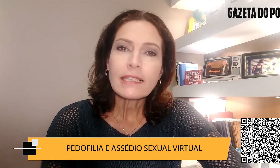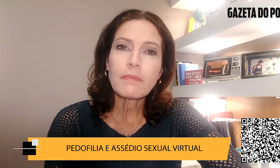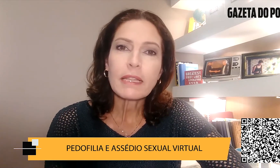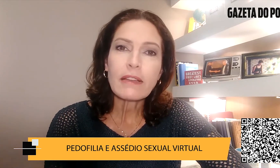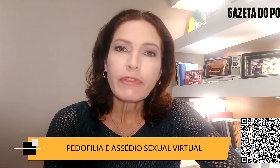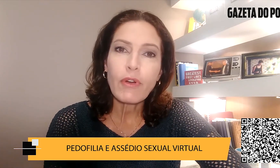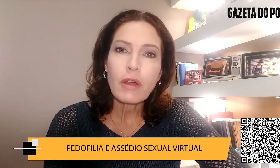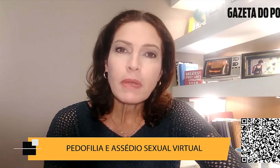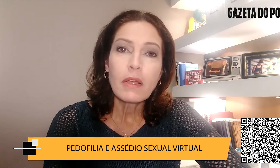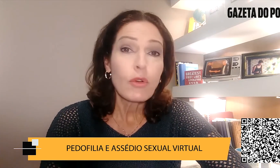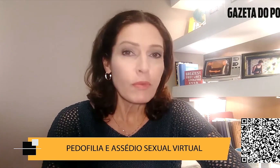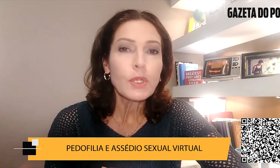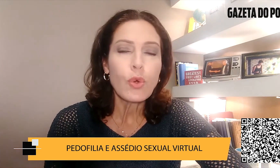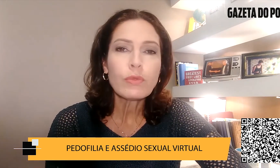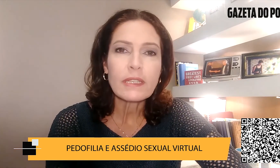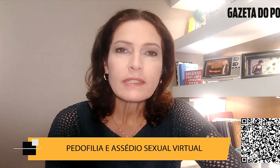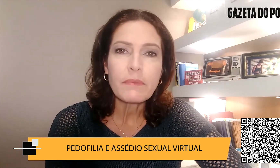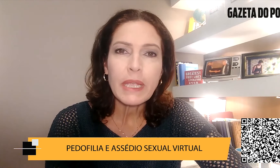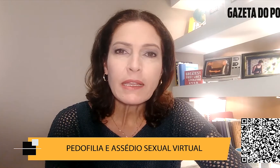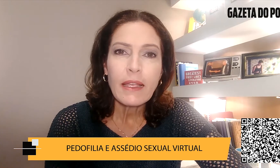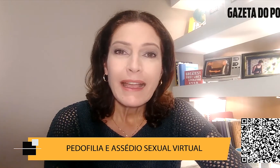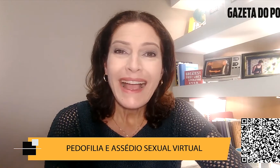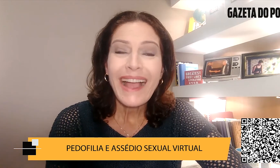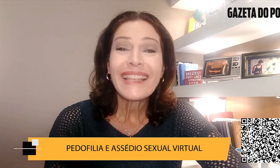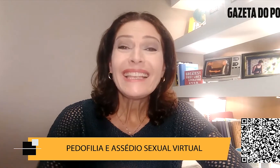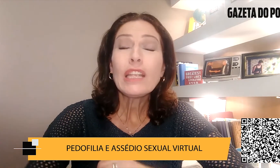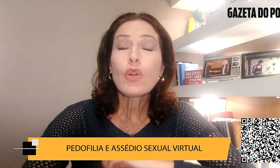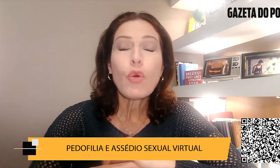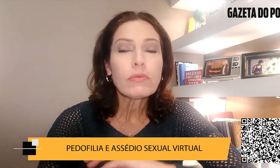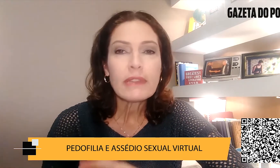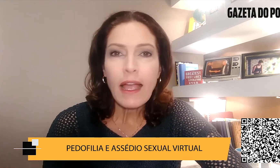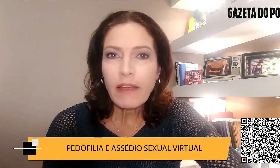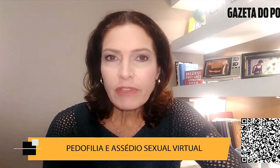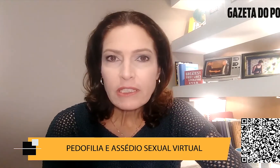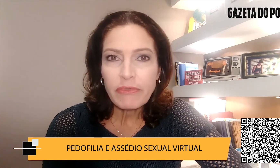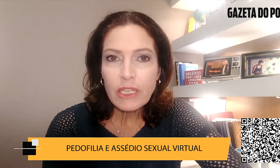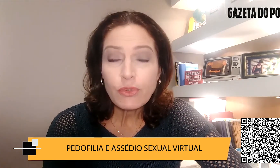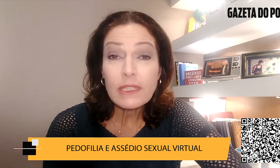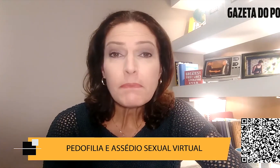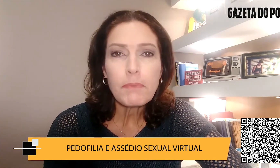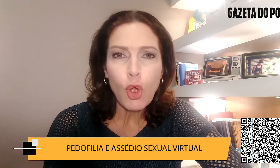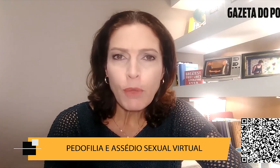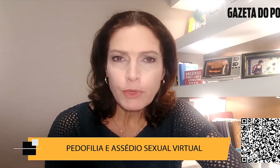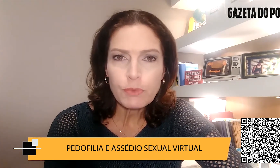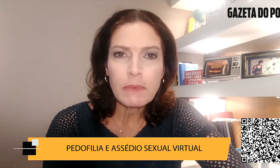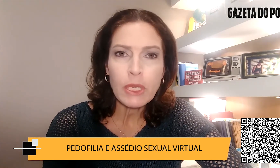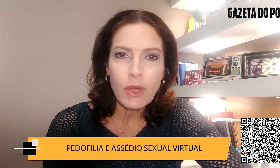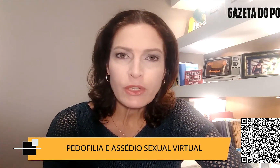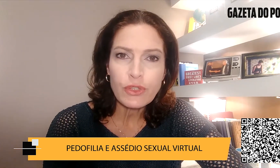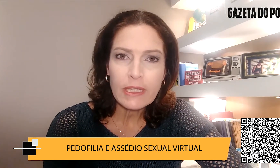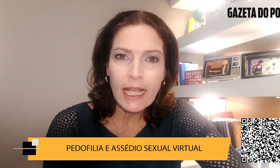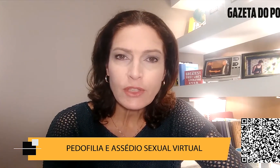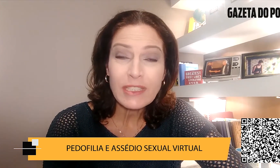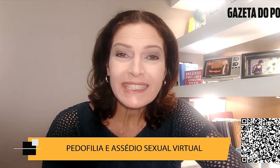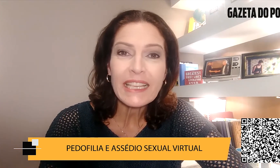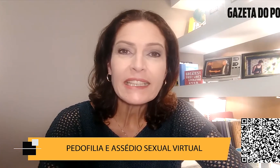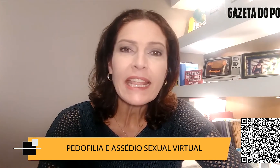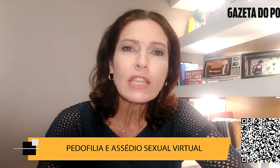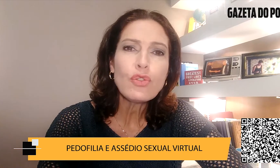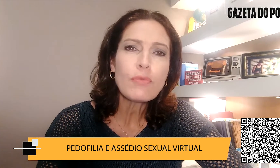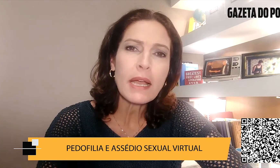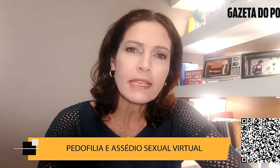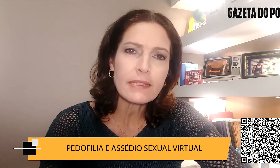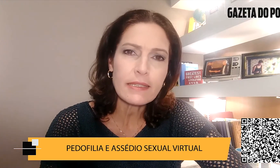E nessa plataforma, como em outras também, há incontáveis vídeos impróprios para menores de idade,